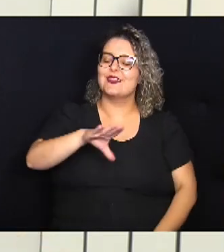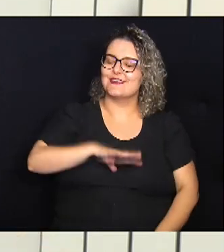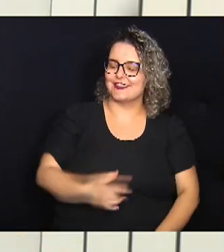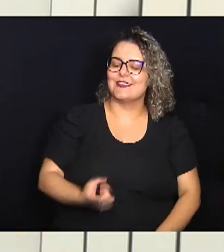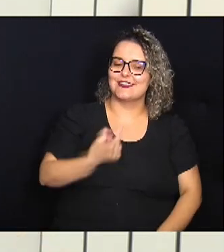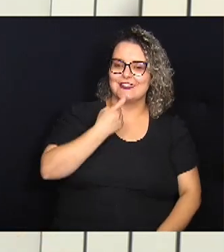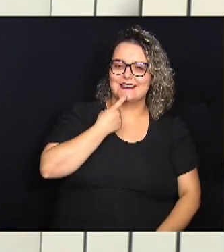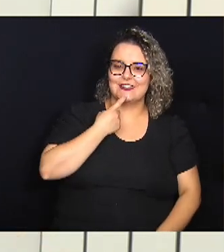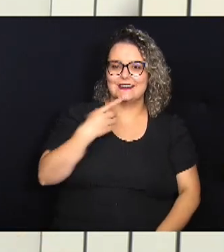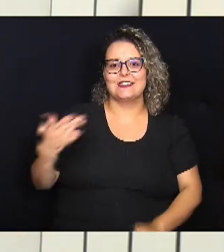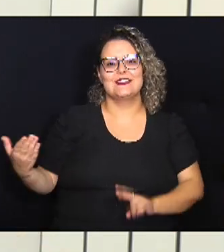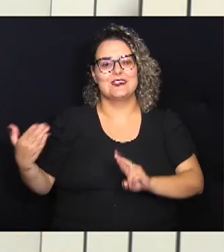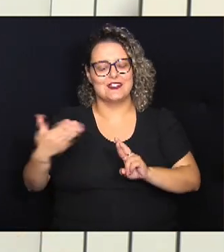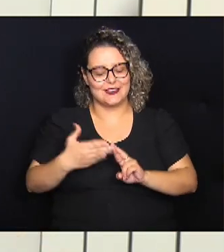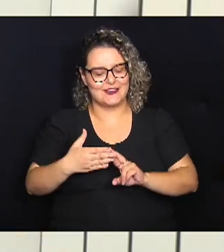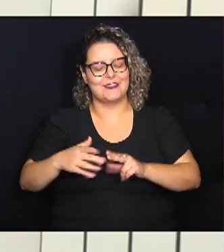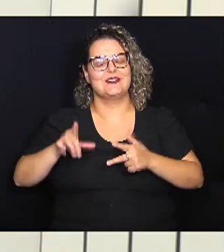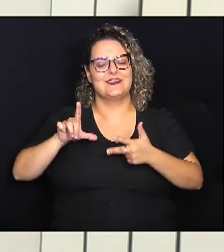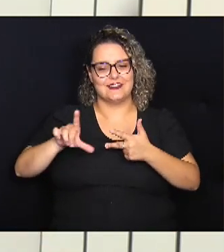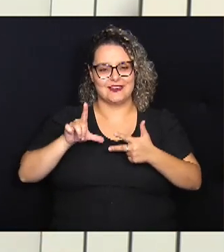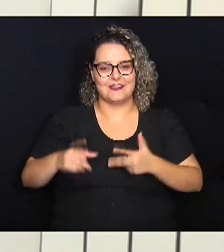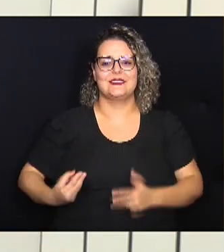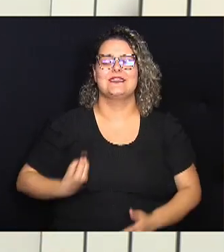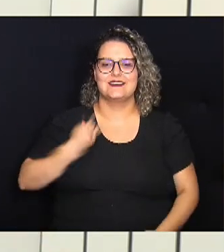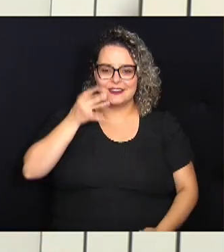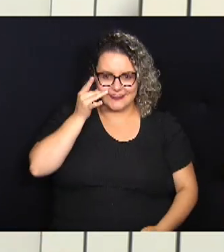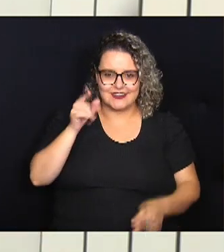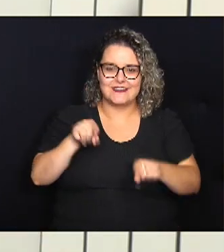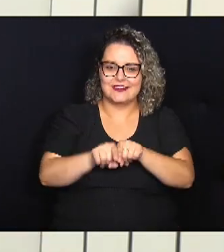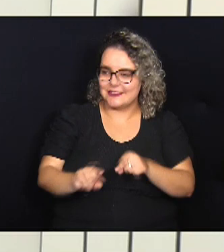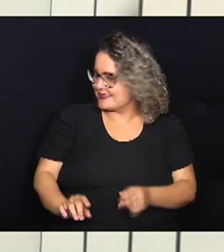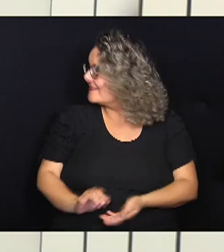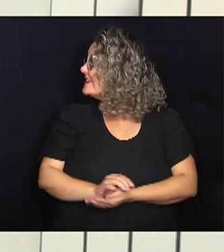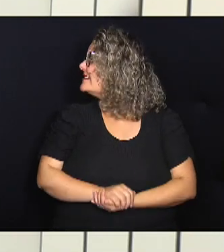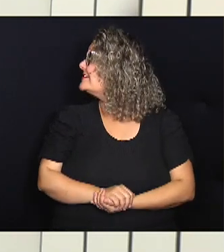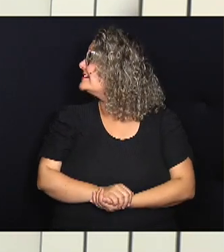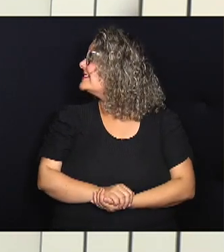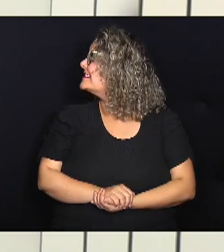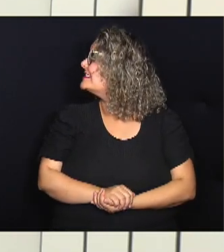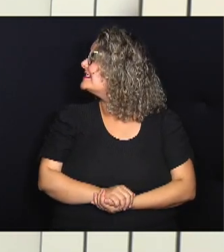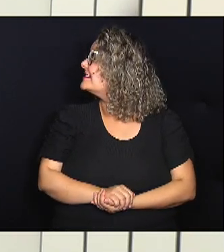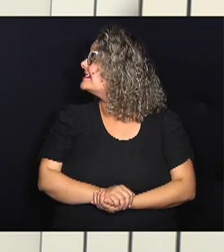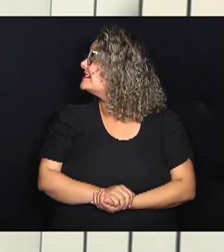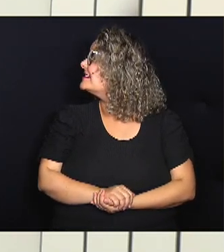Campinas e representantes do Legislativo também estiveram lá.